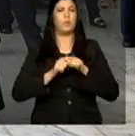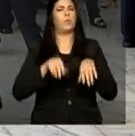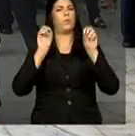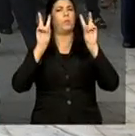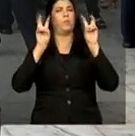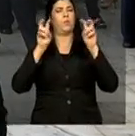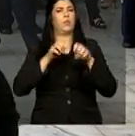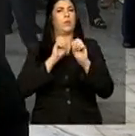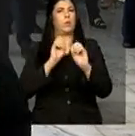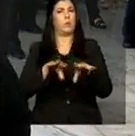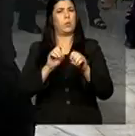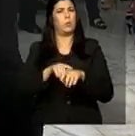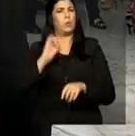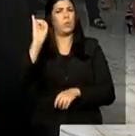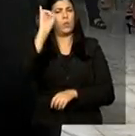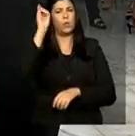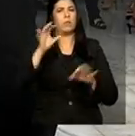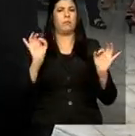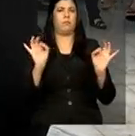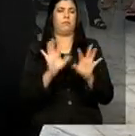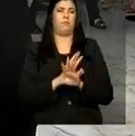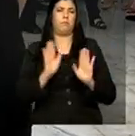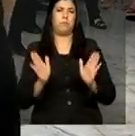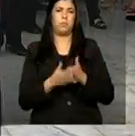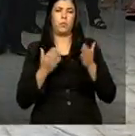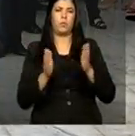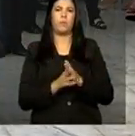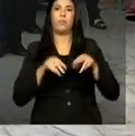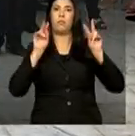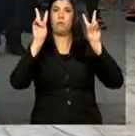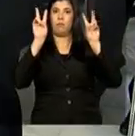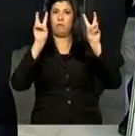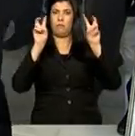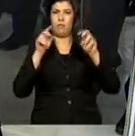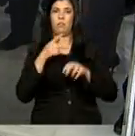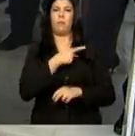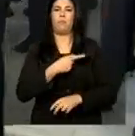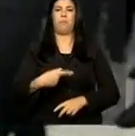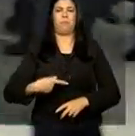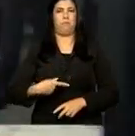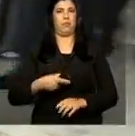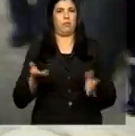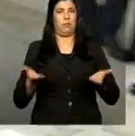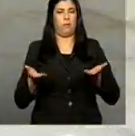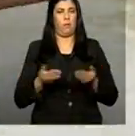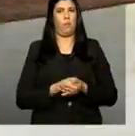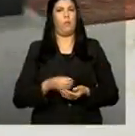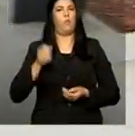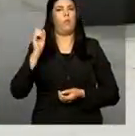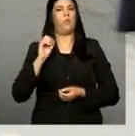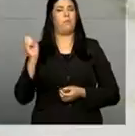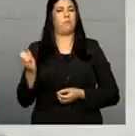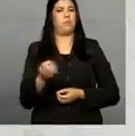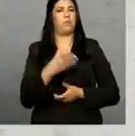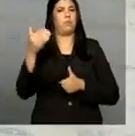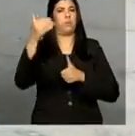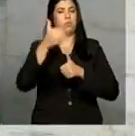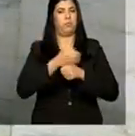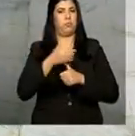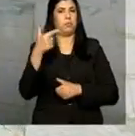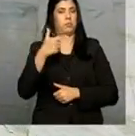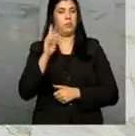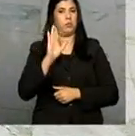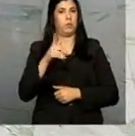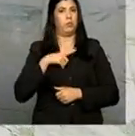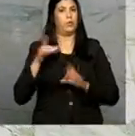para acabar com a pobreza. E o lema da presidenta para esse novo mandato é